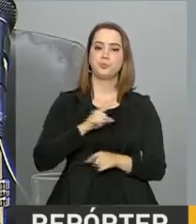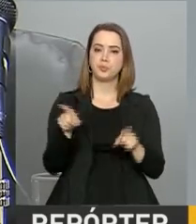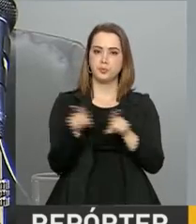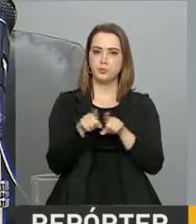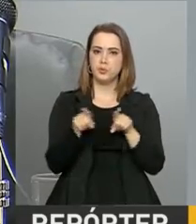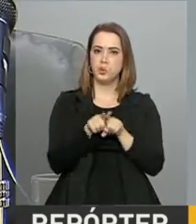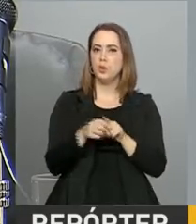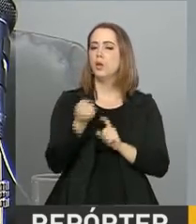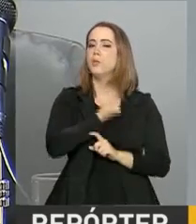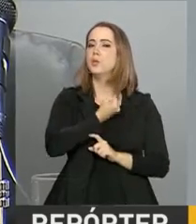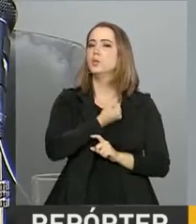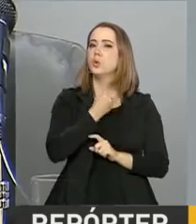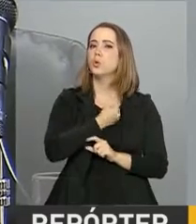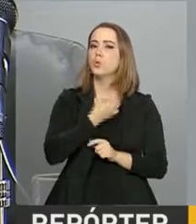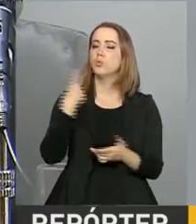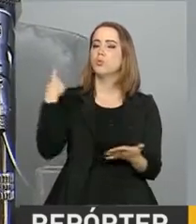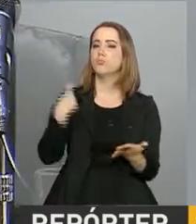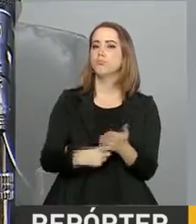indicadores de confiança